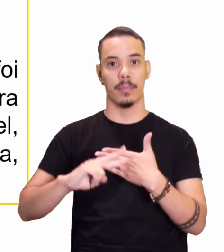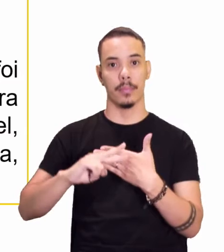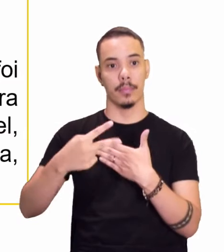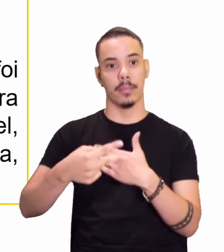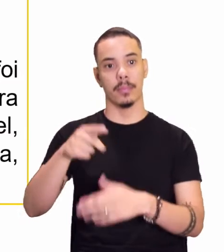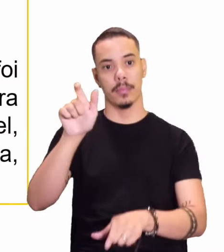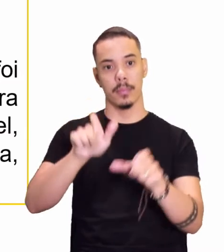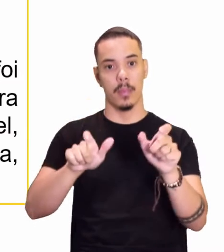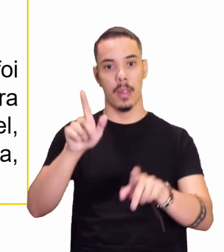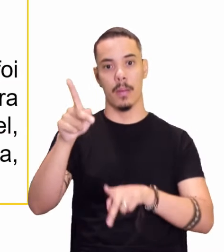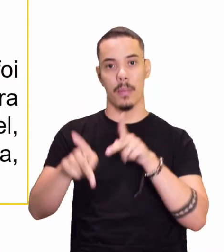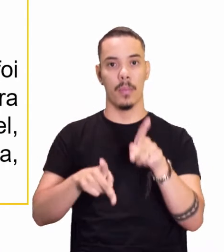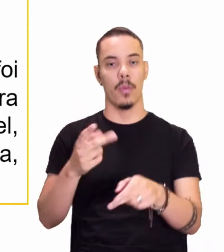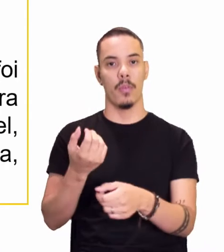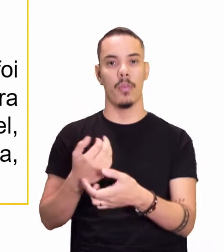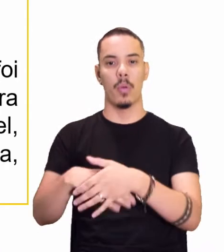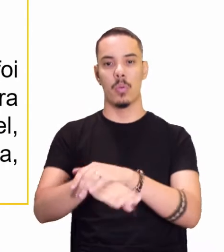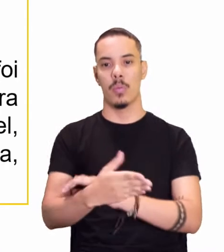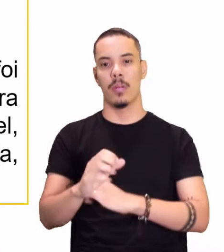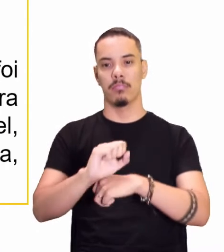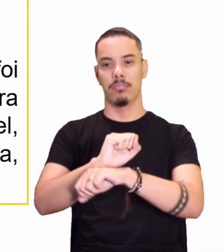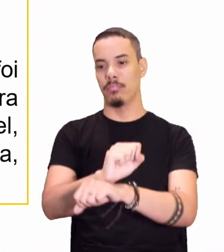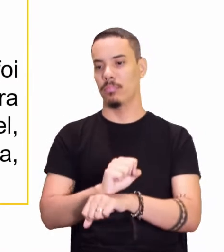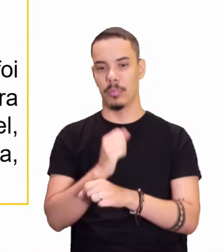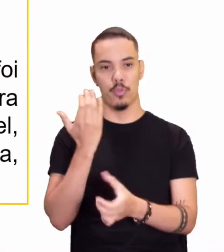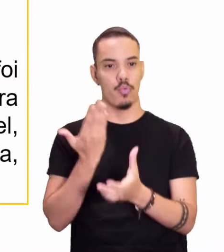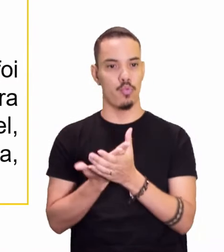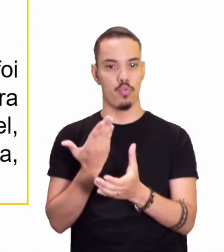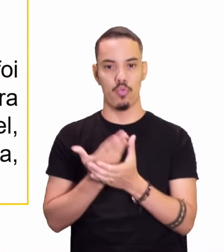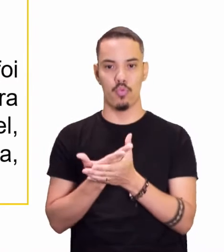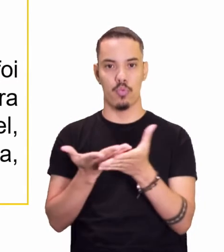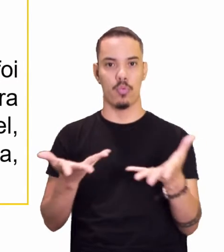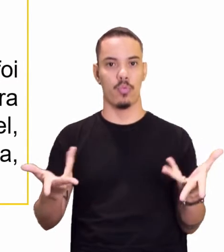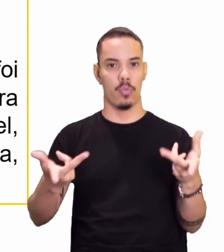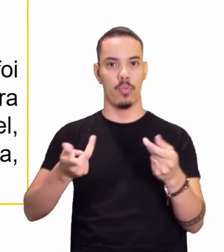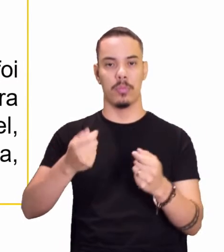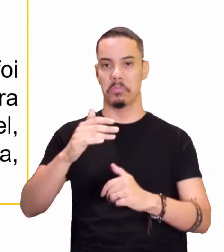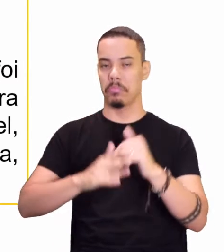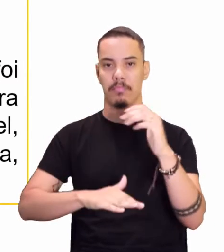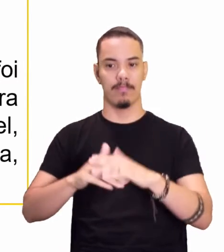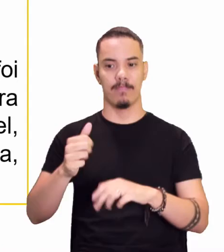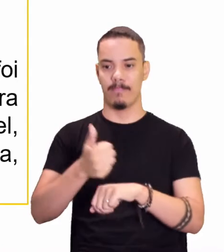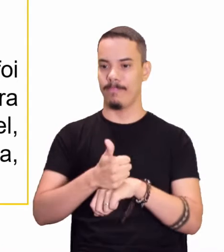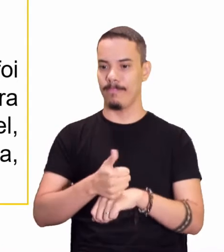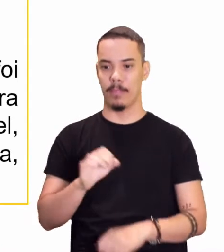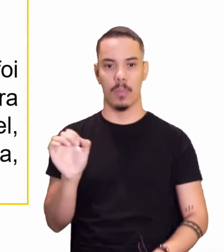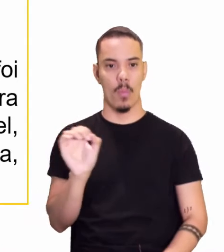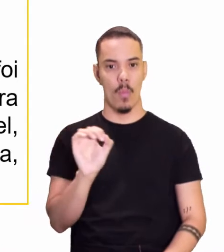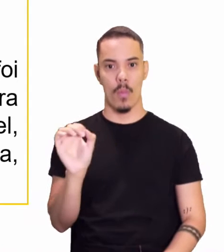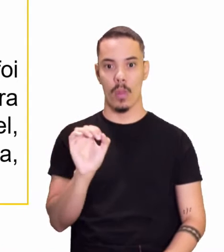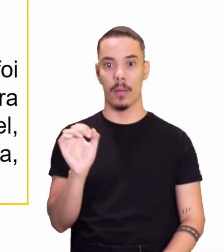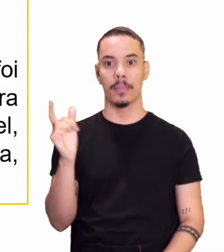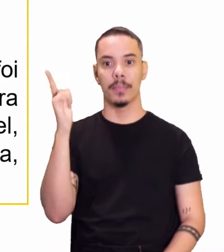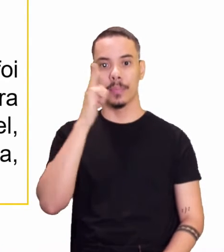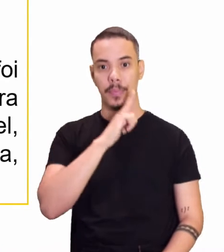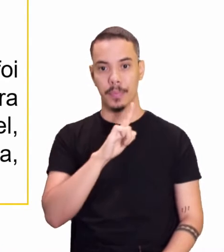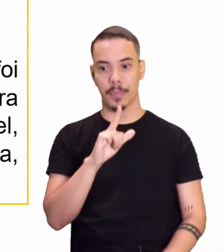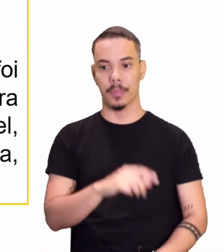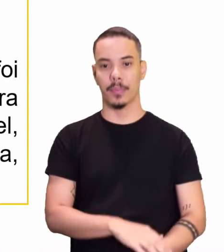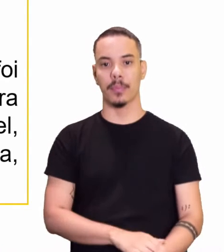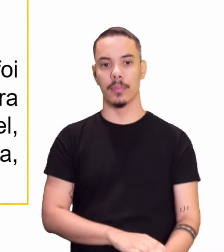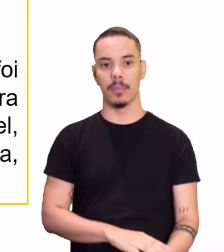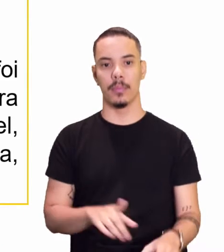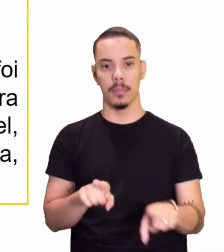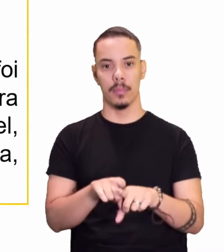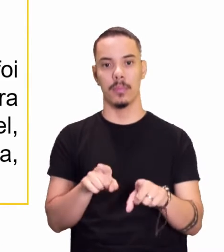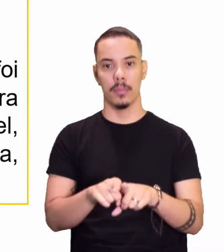a servidão e, portanto, não tinha nem estudo, nem qualificação profissional para atender às exigências comerciais que